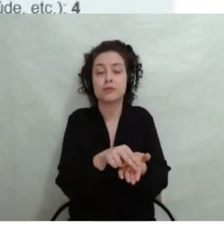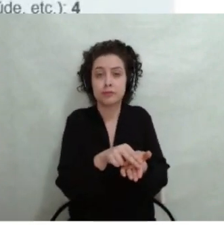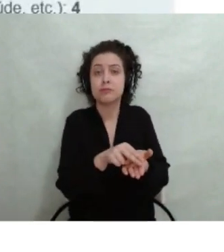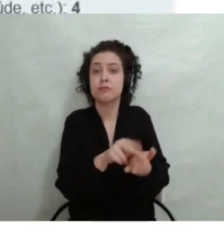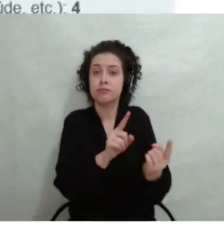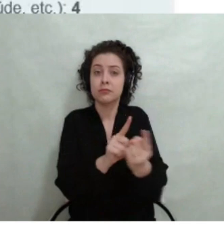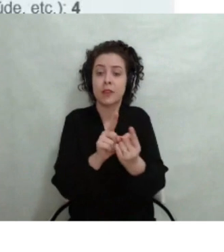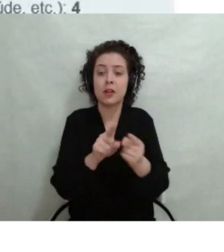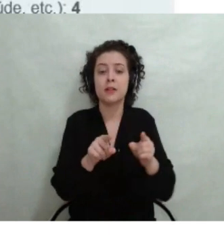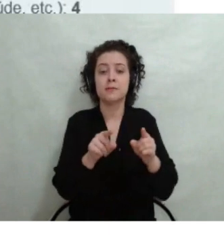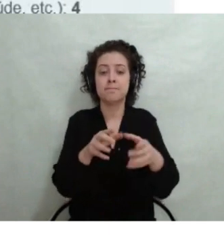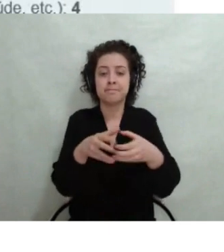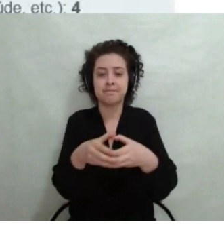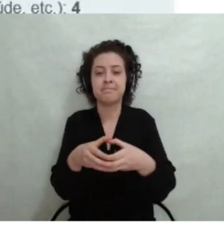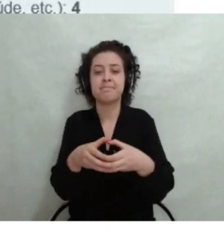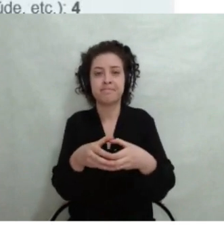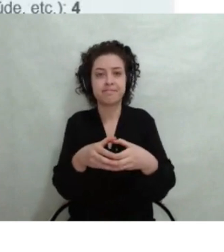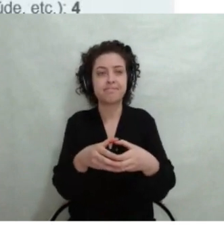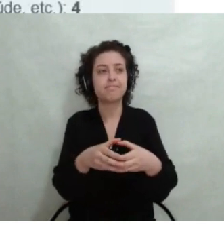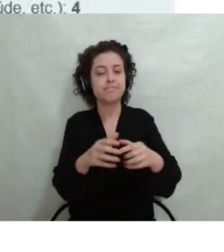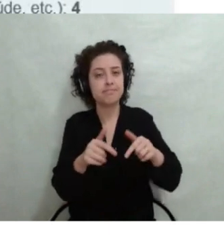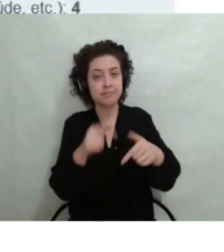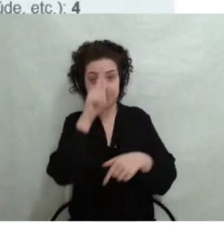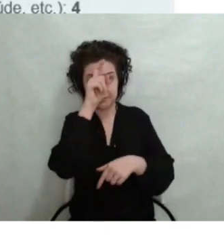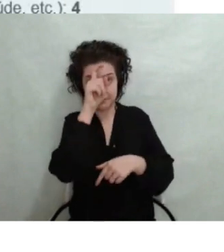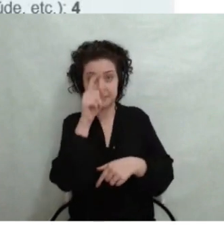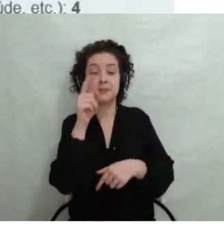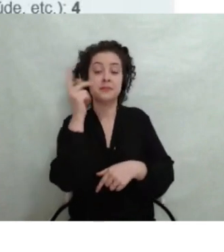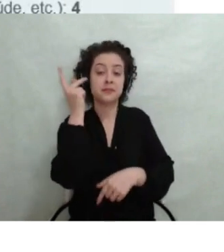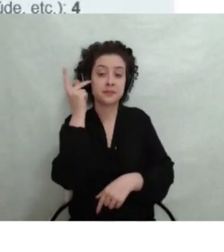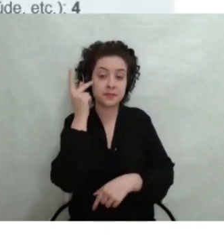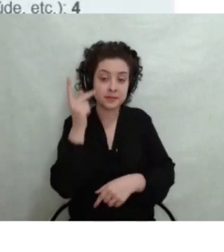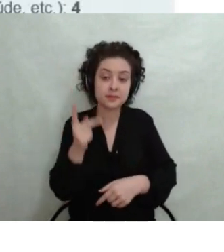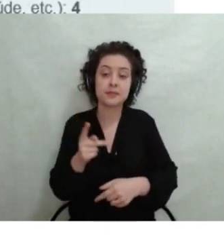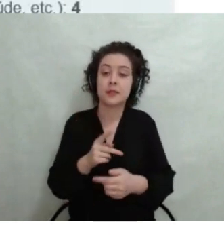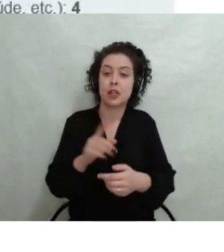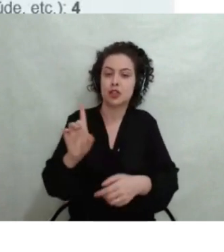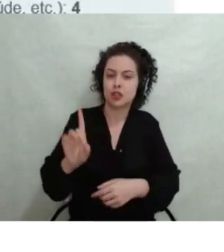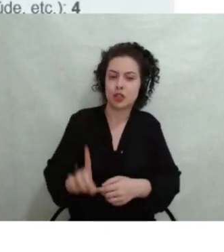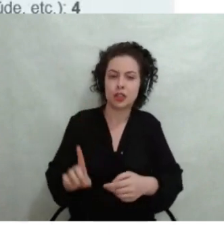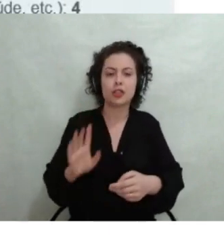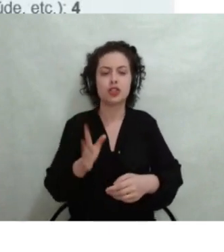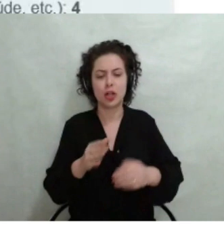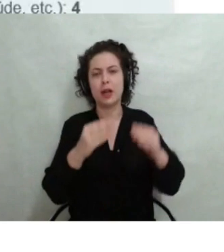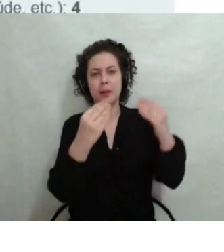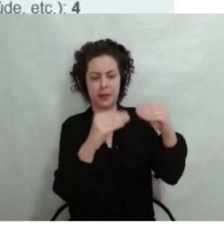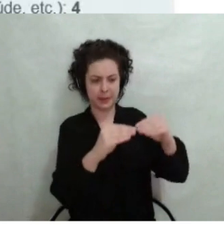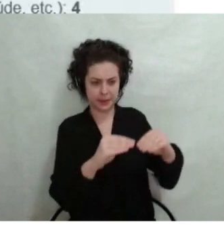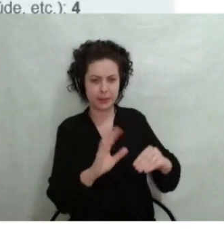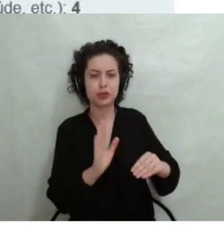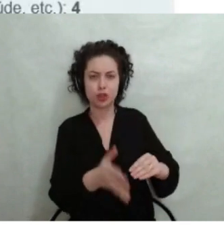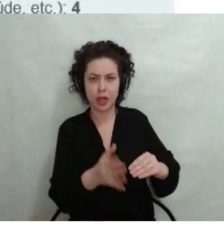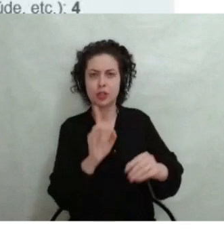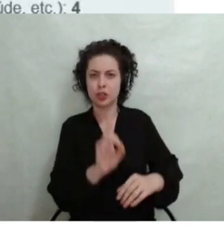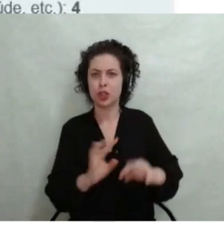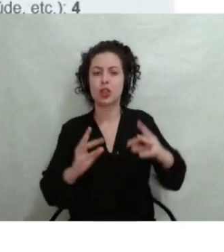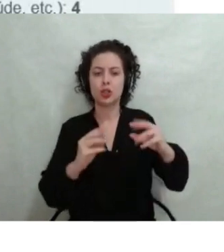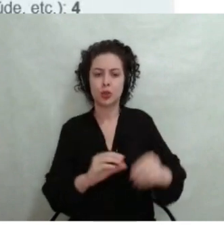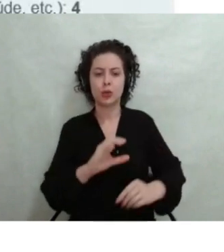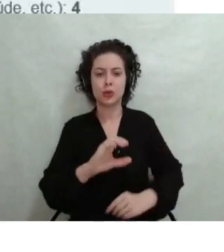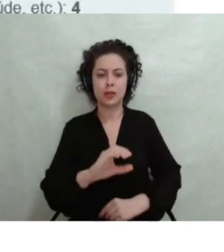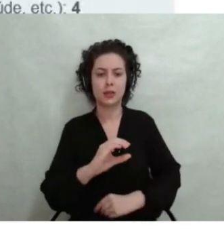de enfrentamento do Hospital São Paulo, composta por toda a diretoria, eu já citei todos os diretores, a CCIH,